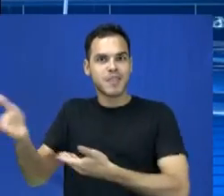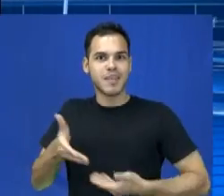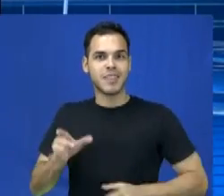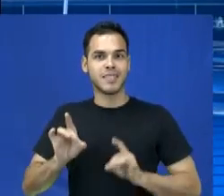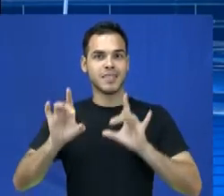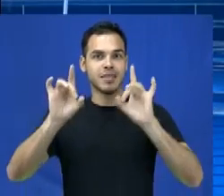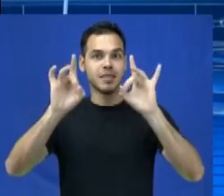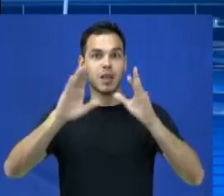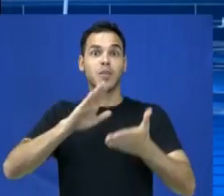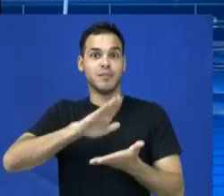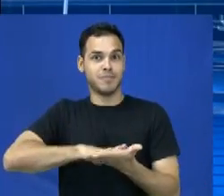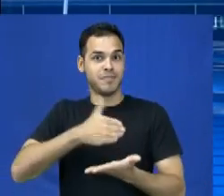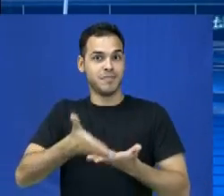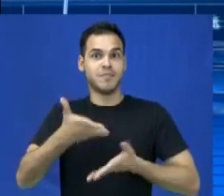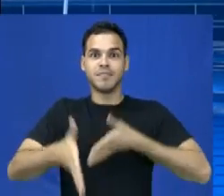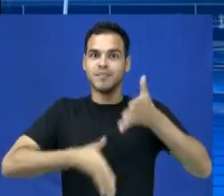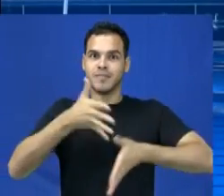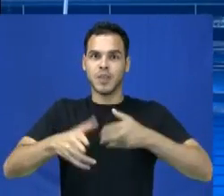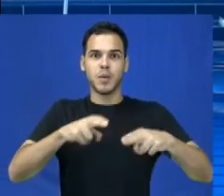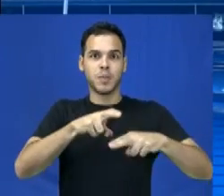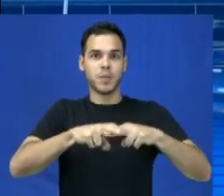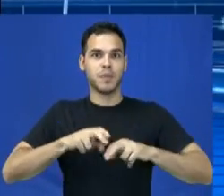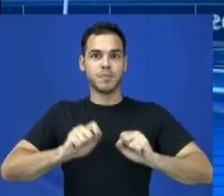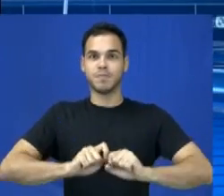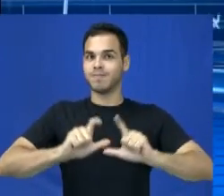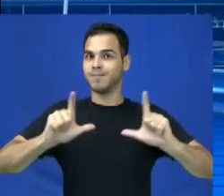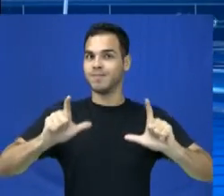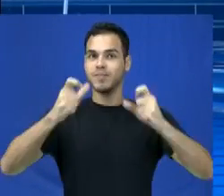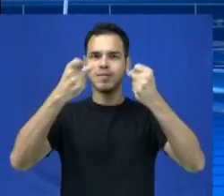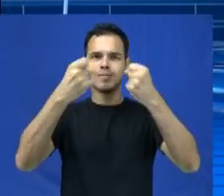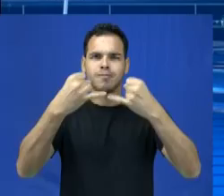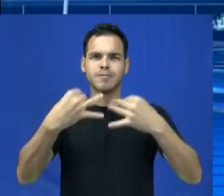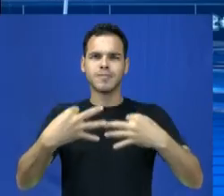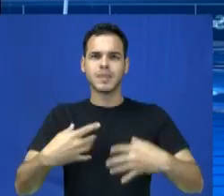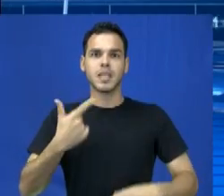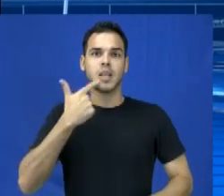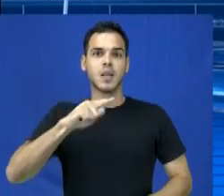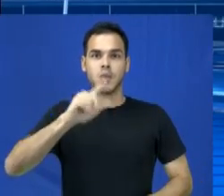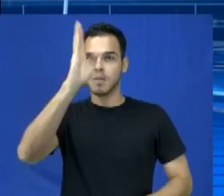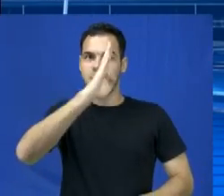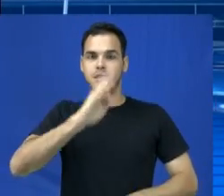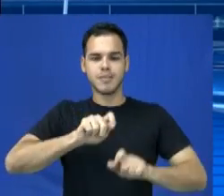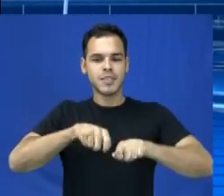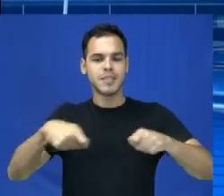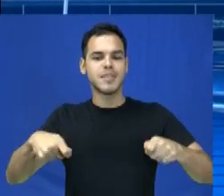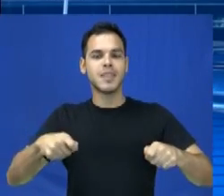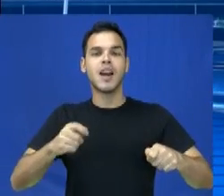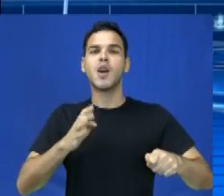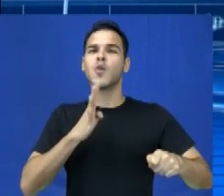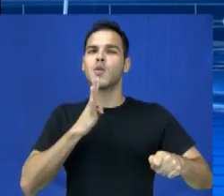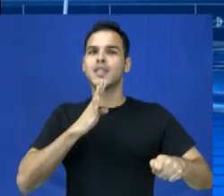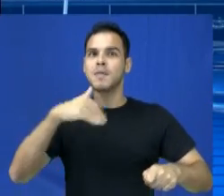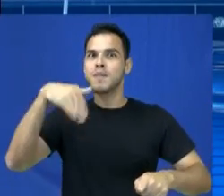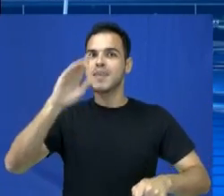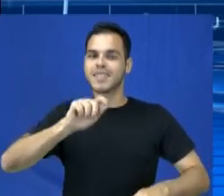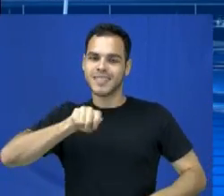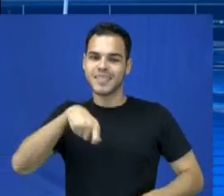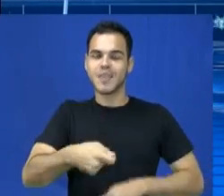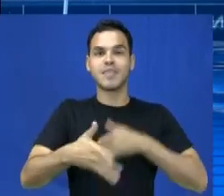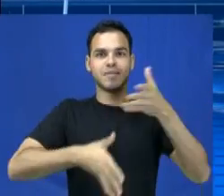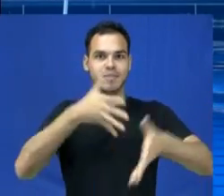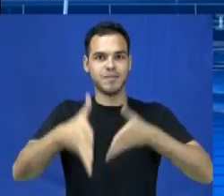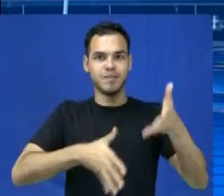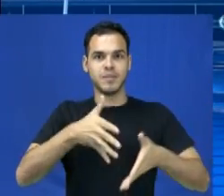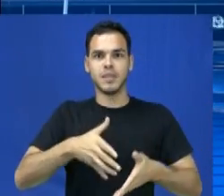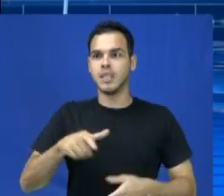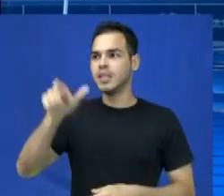especial, de um intérprete de Libras. Isso porque o nosso programa vai tratar da língua brasileira de sinais, Libras como é mais conhecida. Quem nos